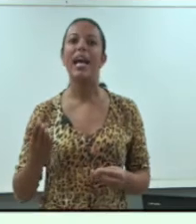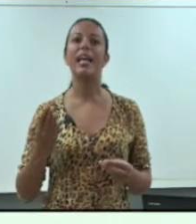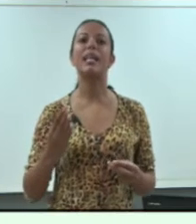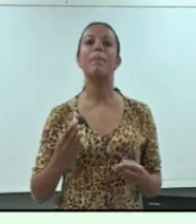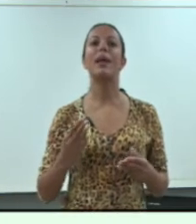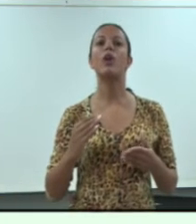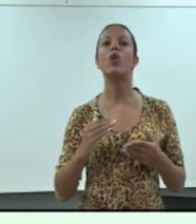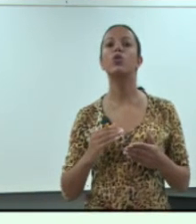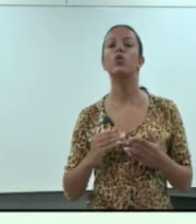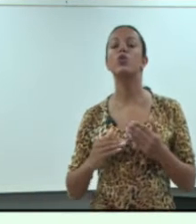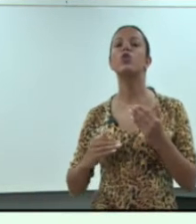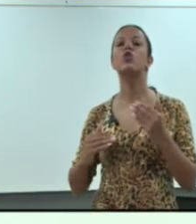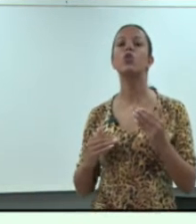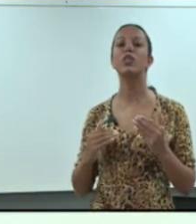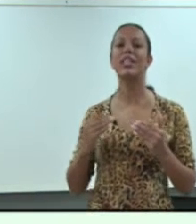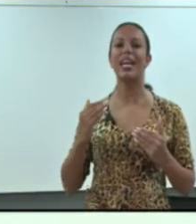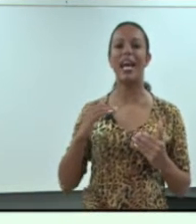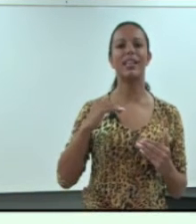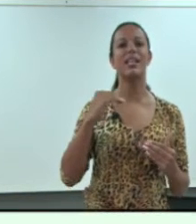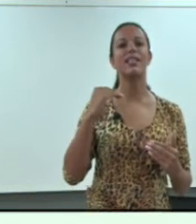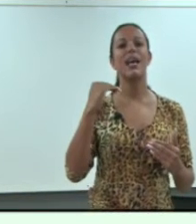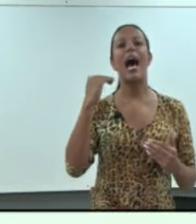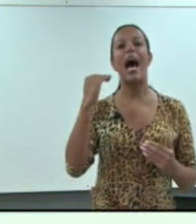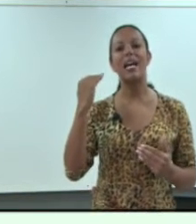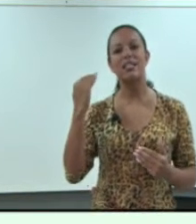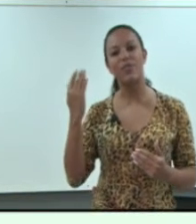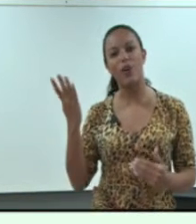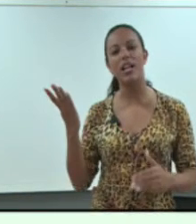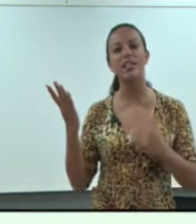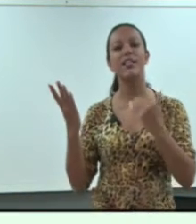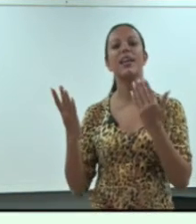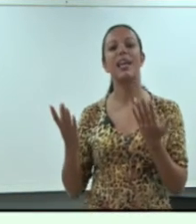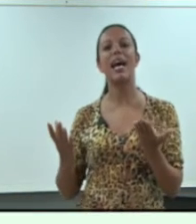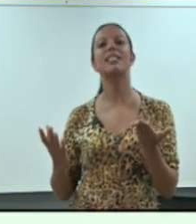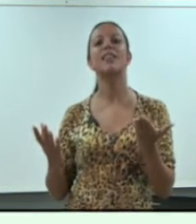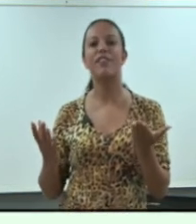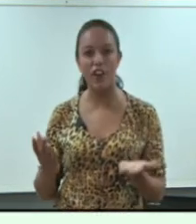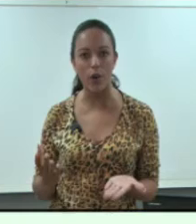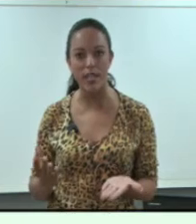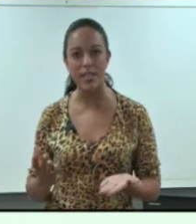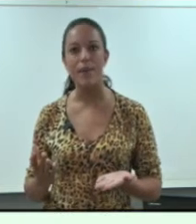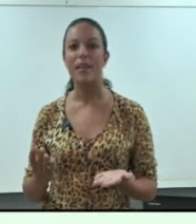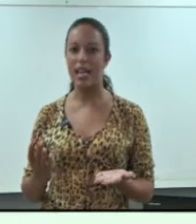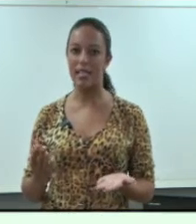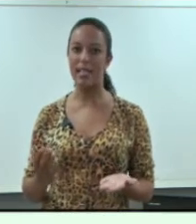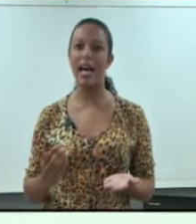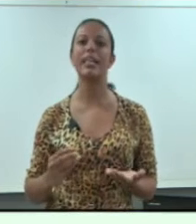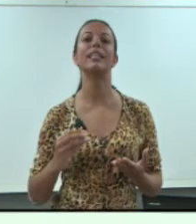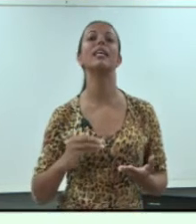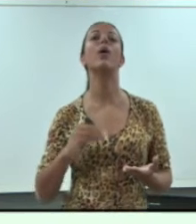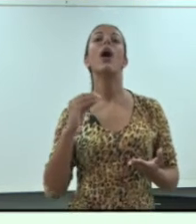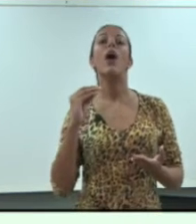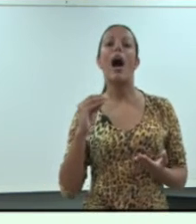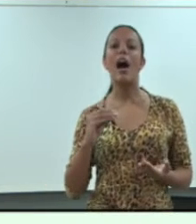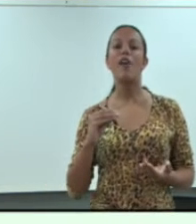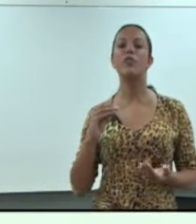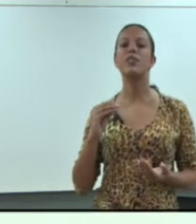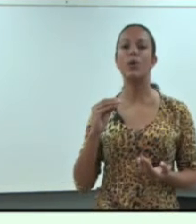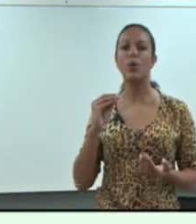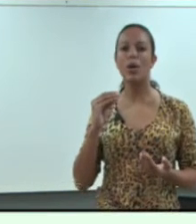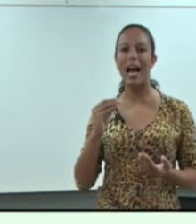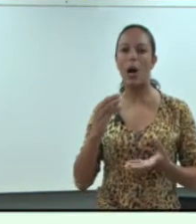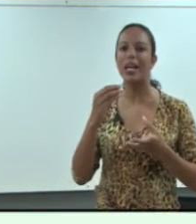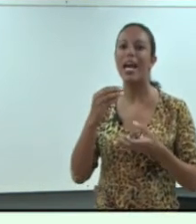planta e também conduz os nutrientes as folhas e as flores Tá certo então